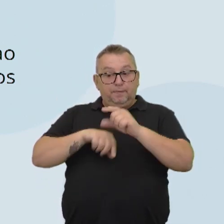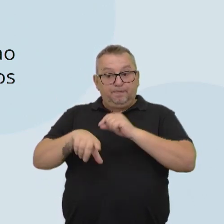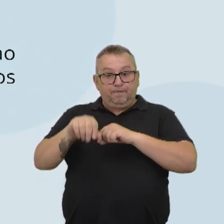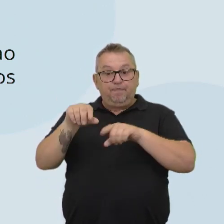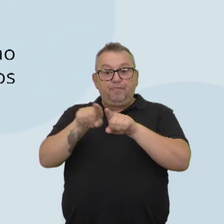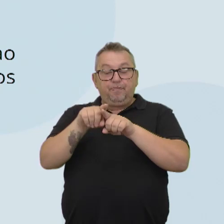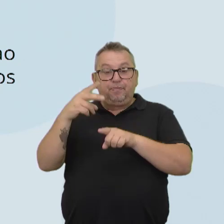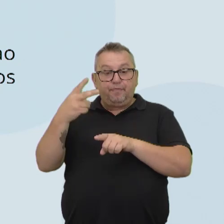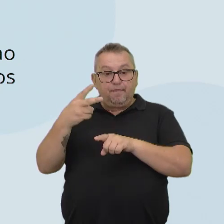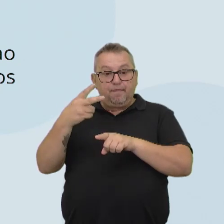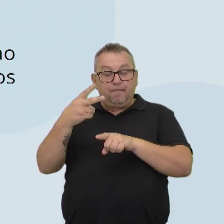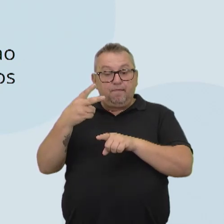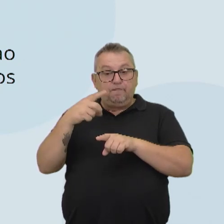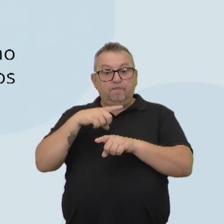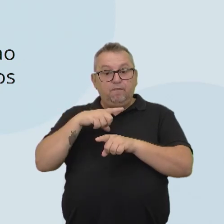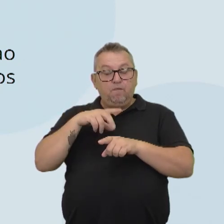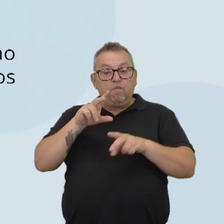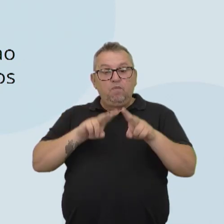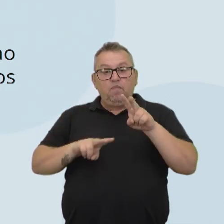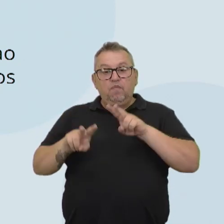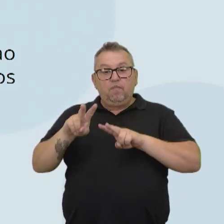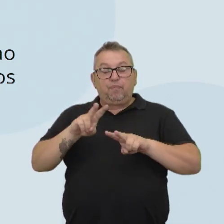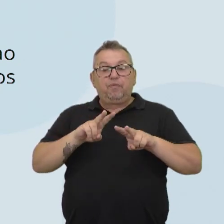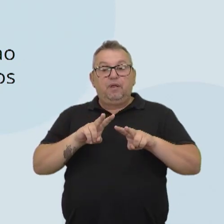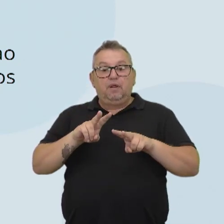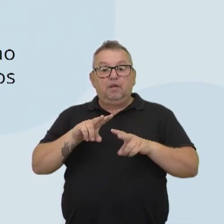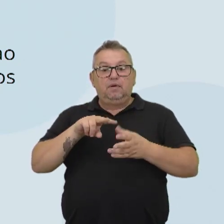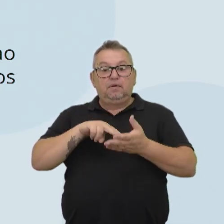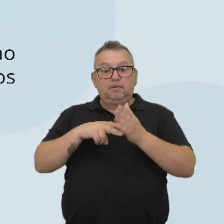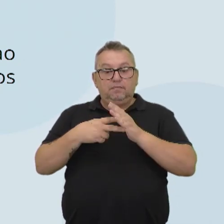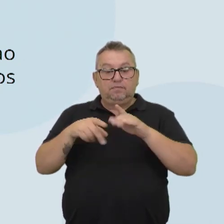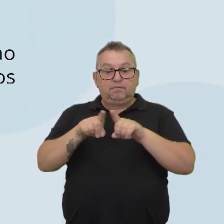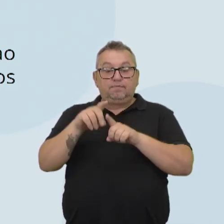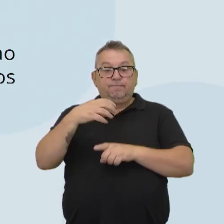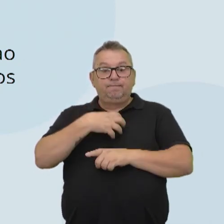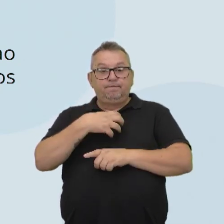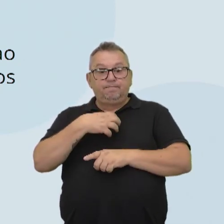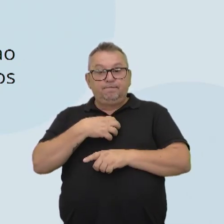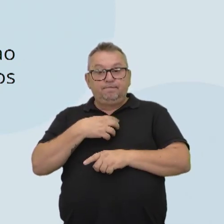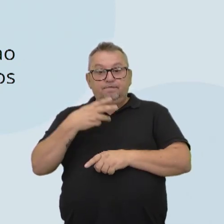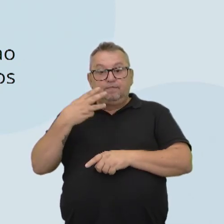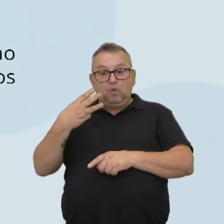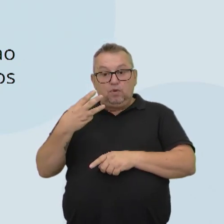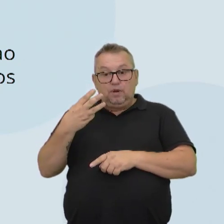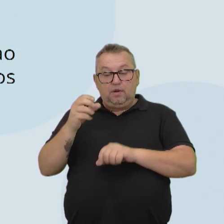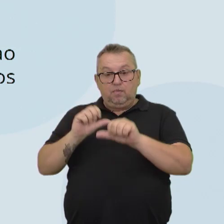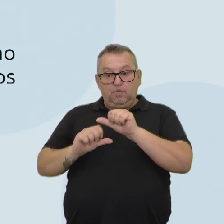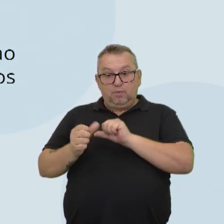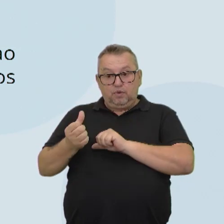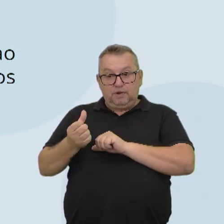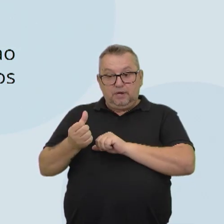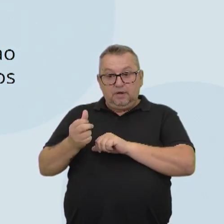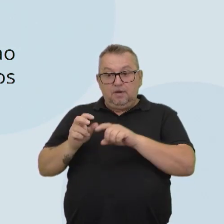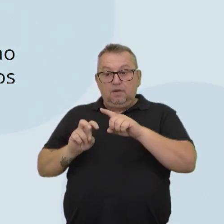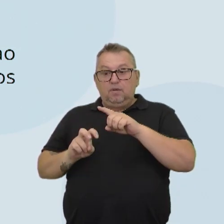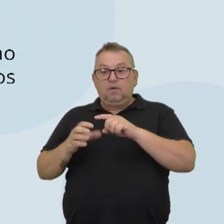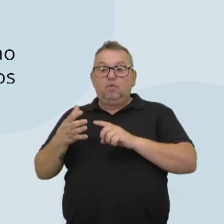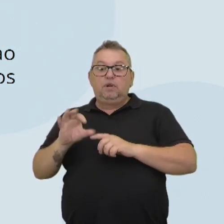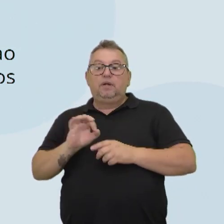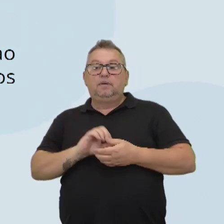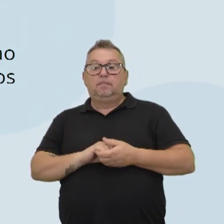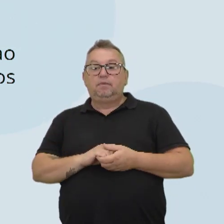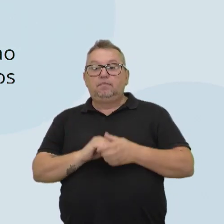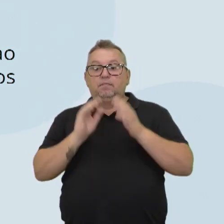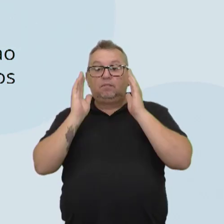essas duas grandezas sofreram uma variação. Show. Da seguinte forma, o 3 virou um 6 e o 5 virou um 10.